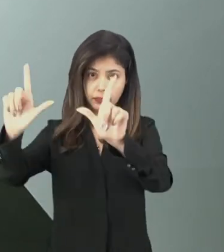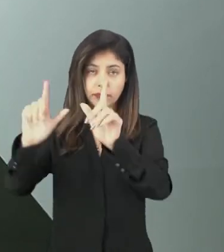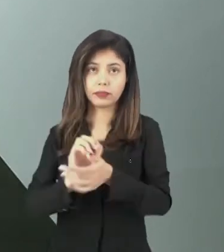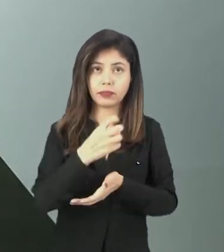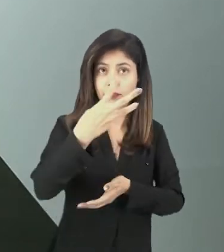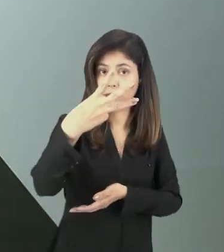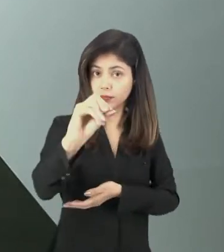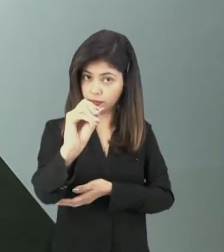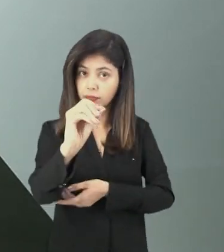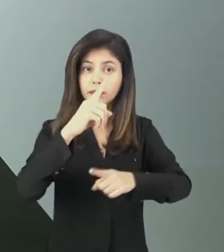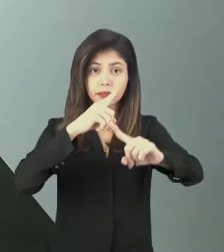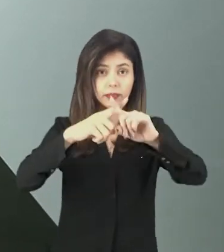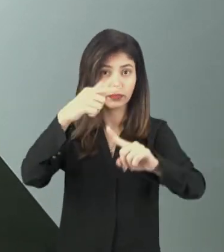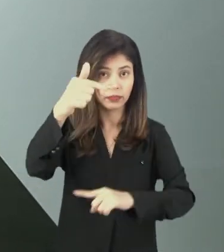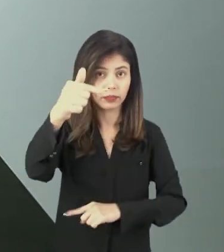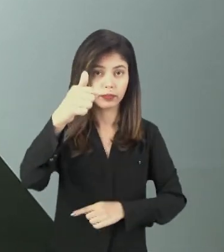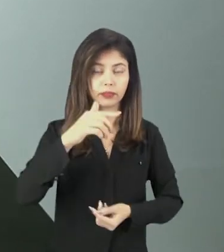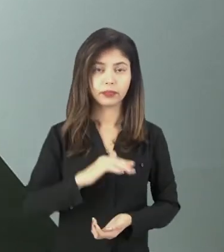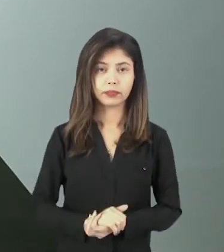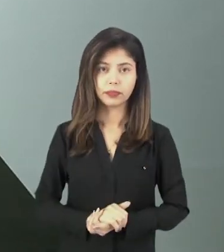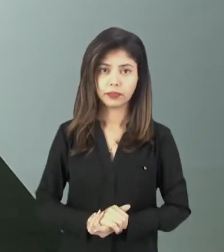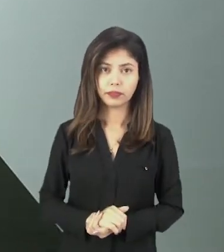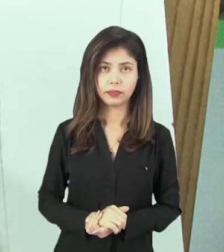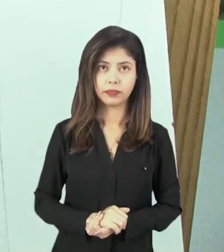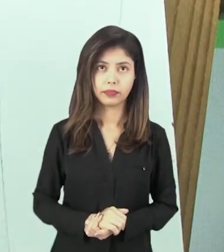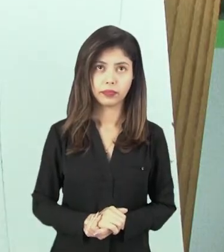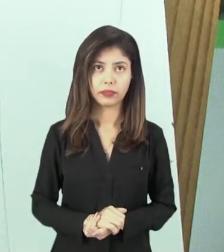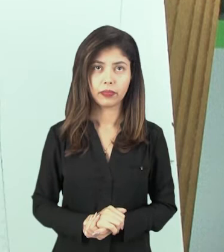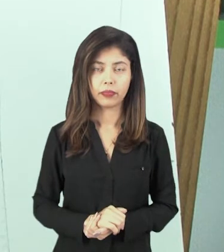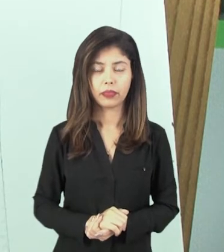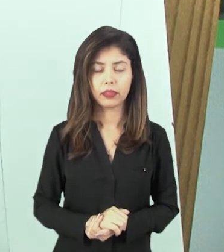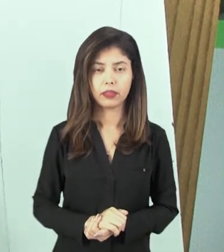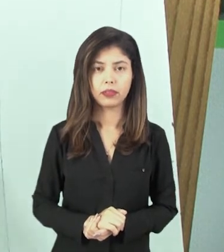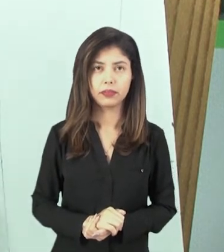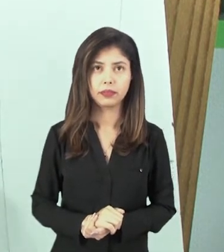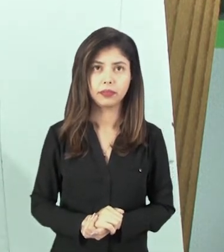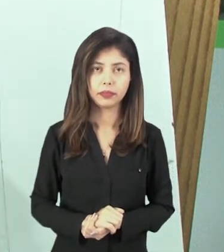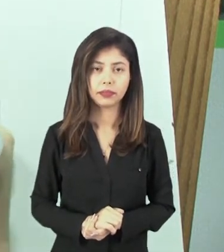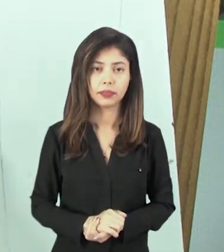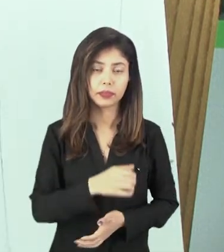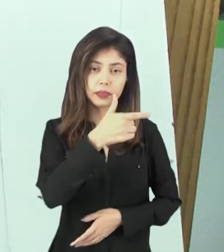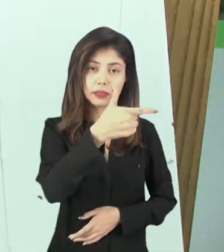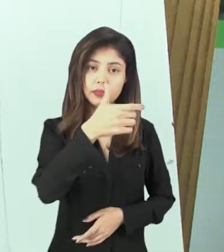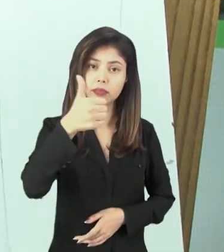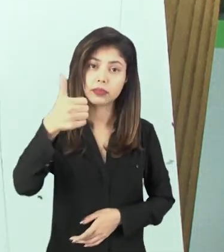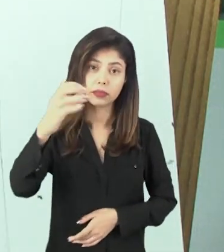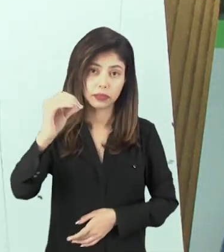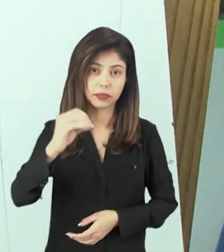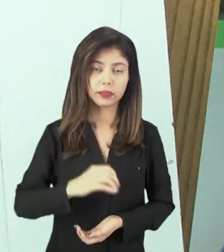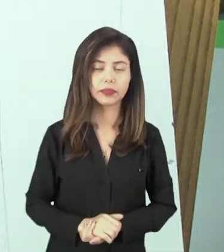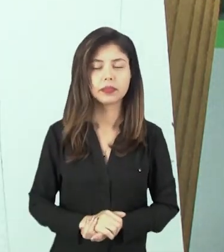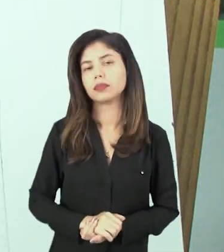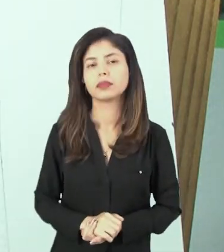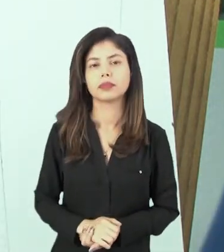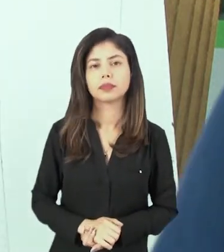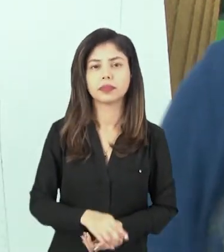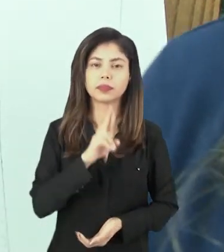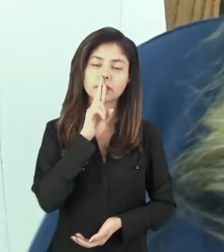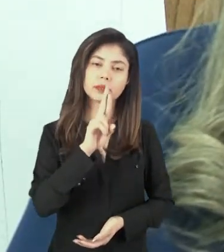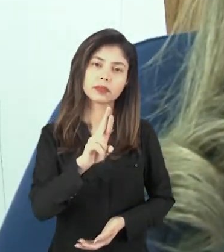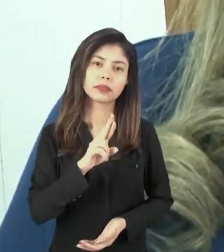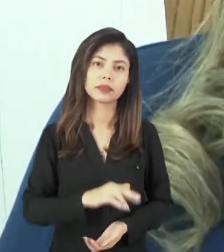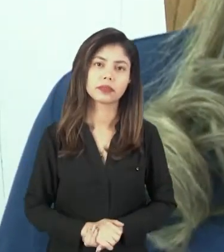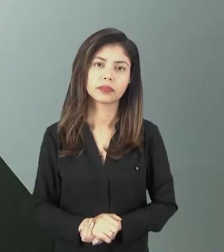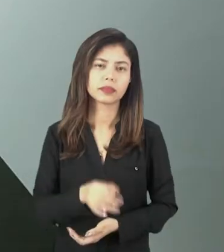30 x 7 q = 210 fez um